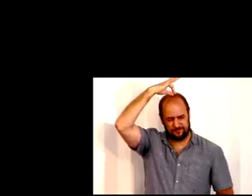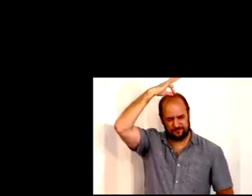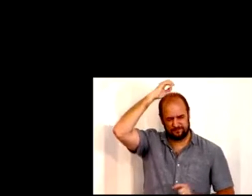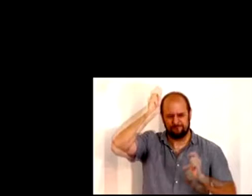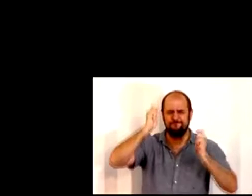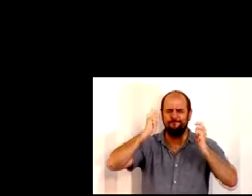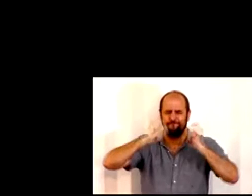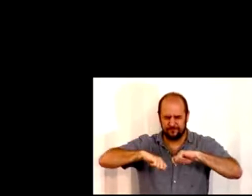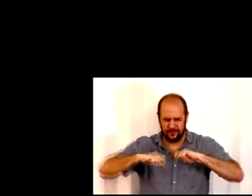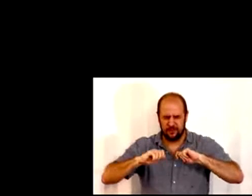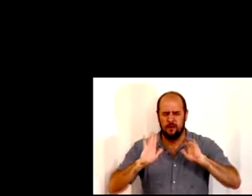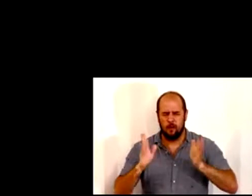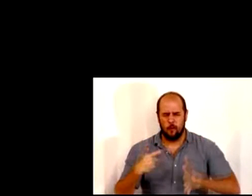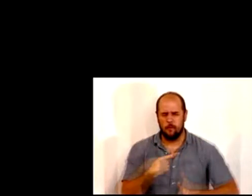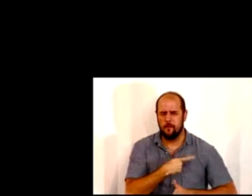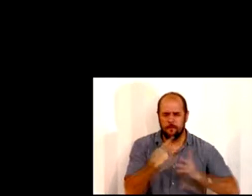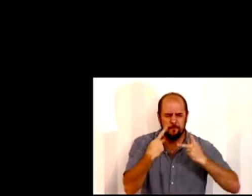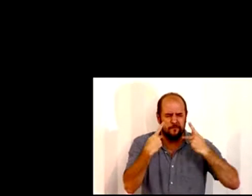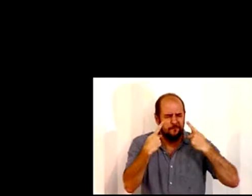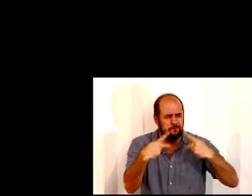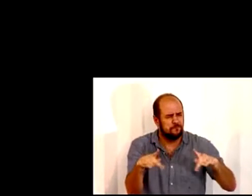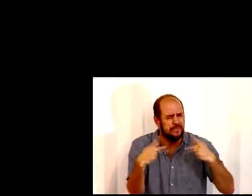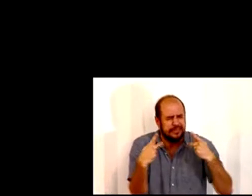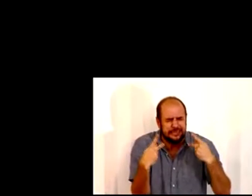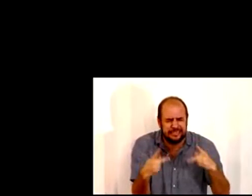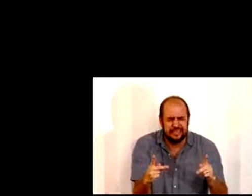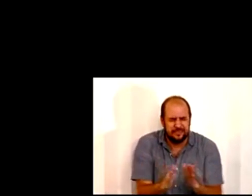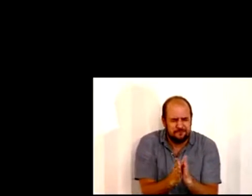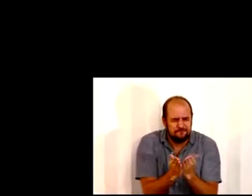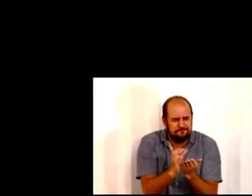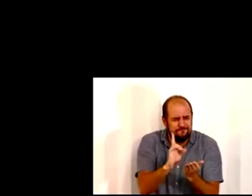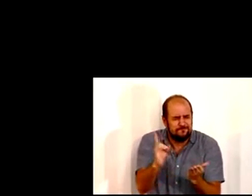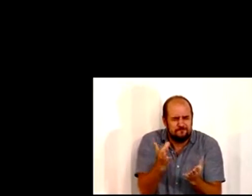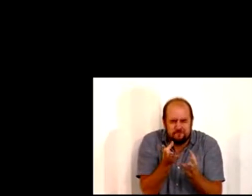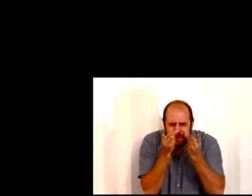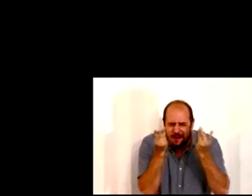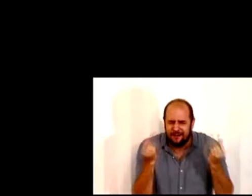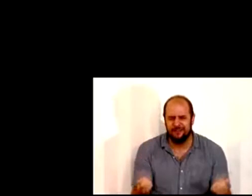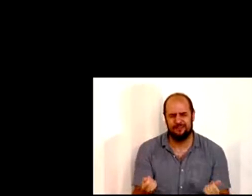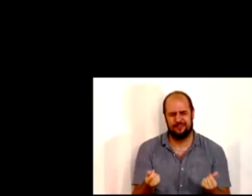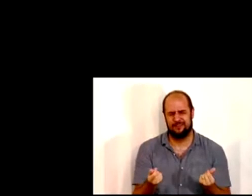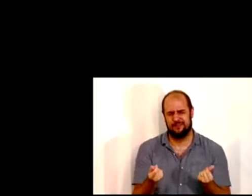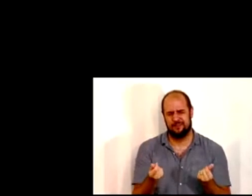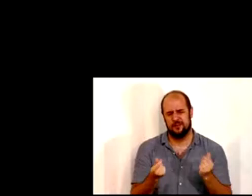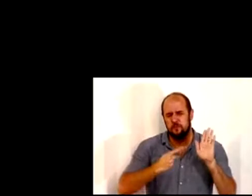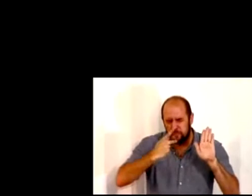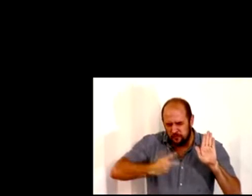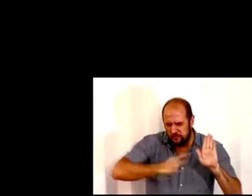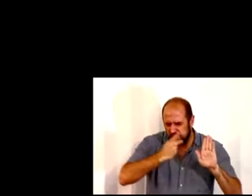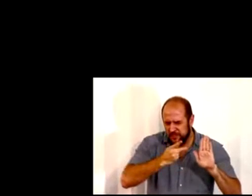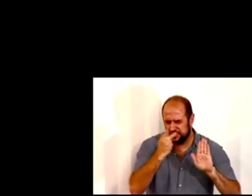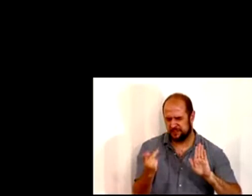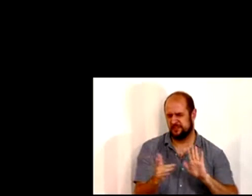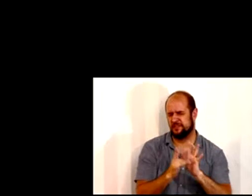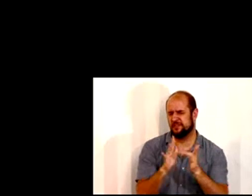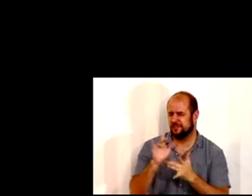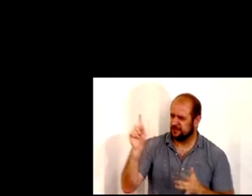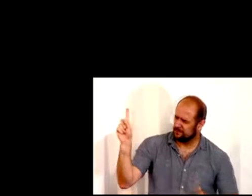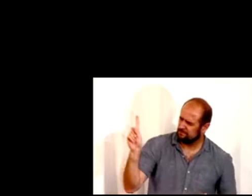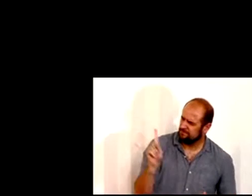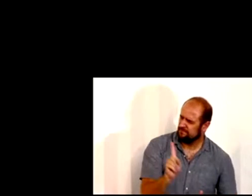o Teu servo expor essa passagem tão preciosa para nós, uma das profecias da chegada do Messias,